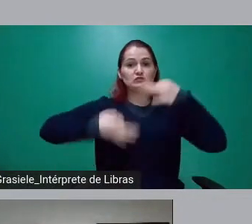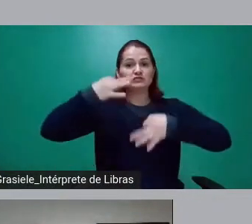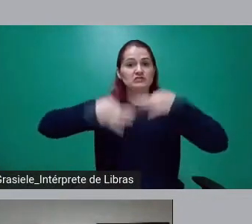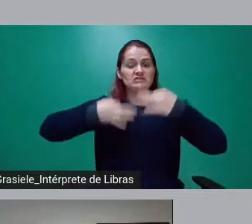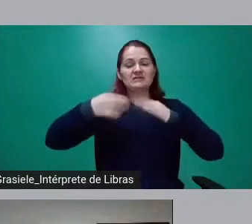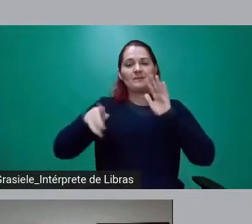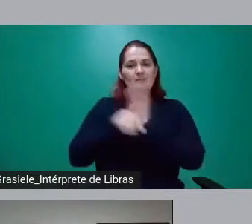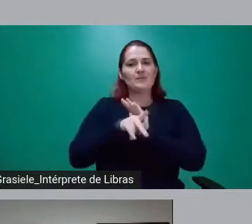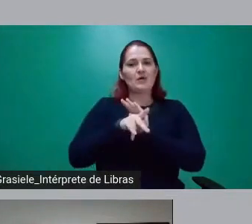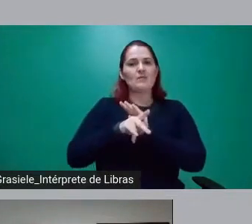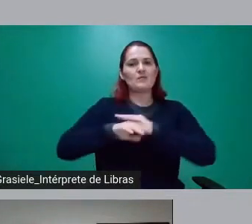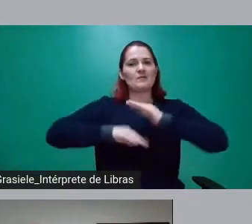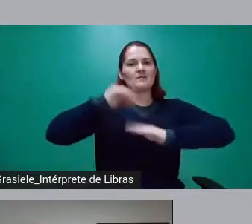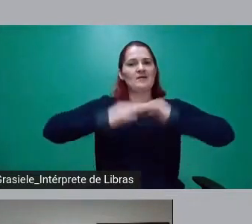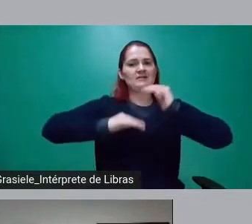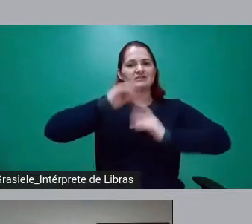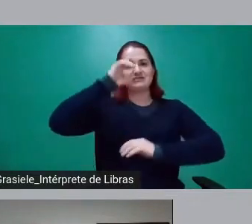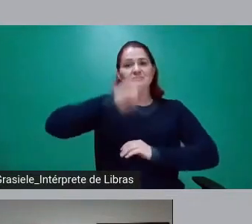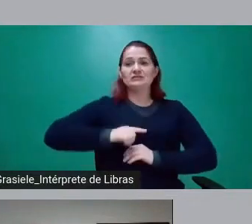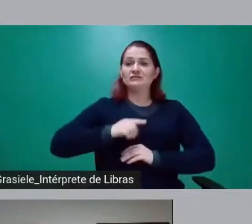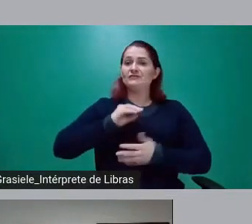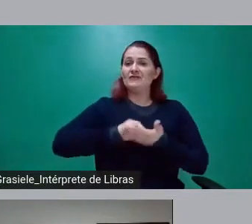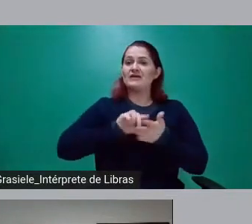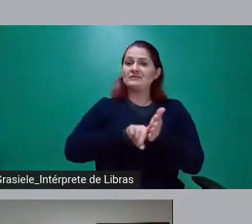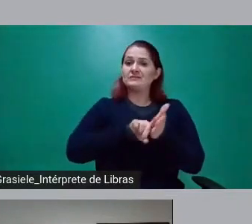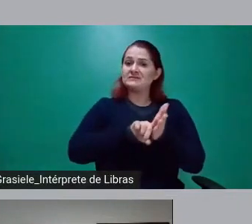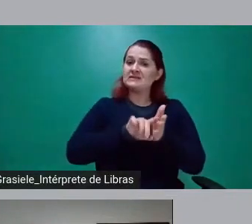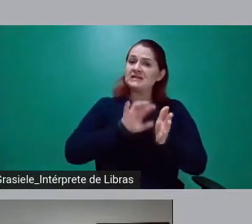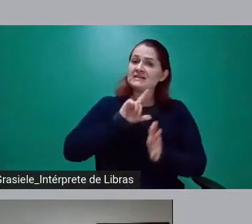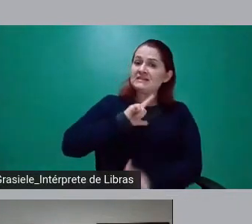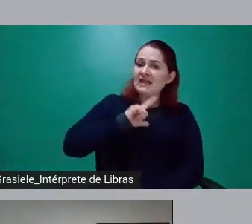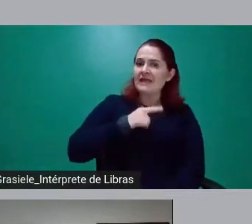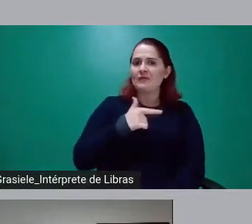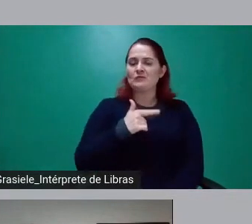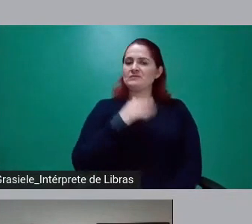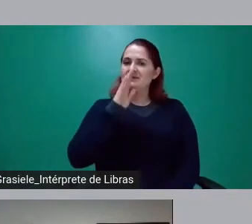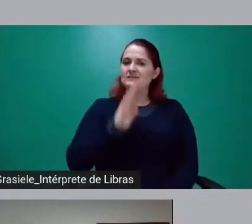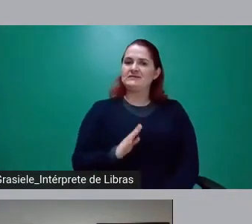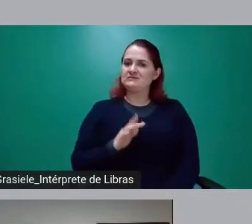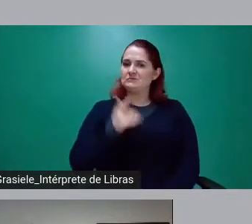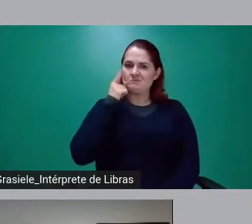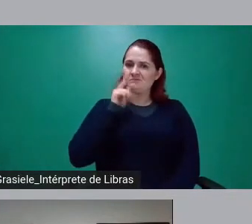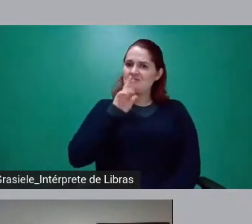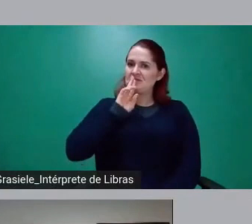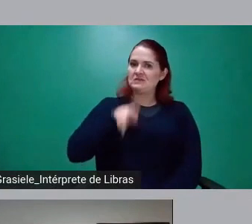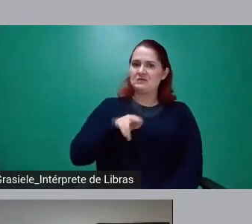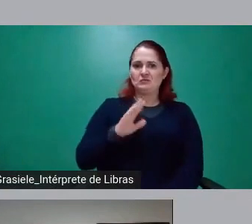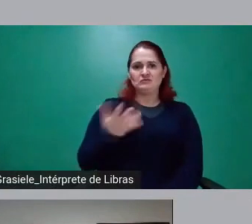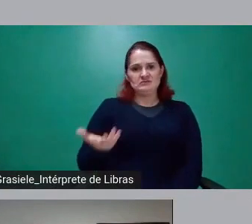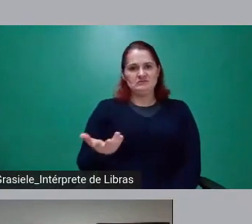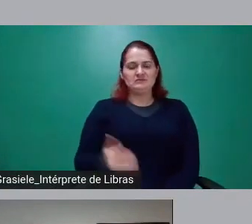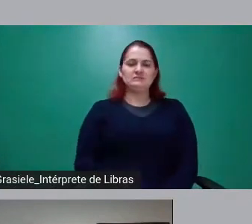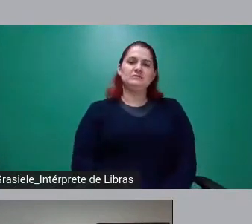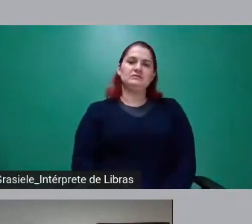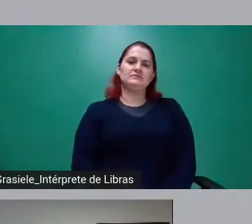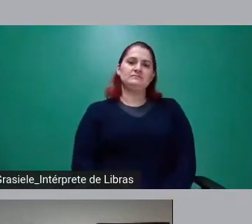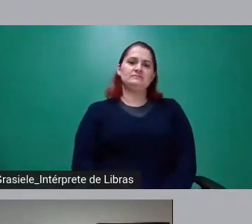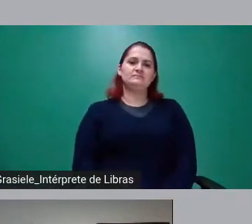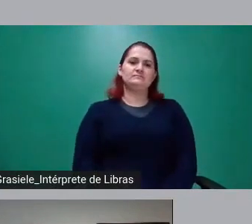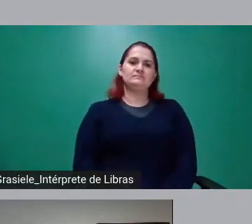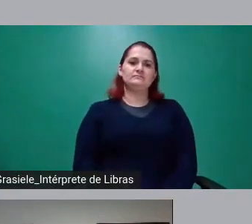Esse aí está para ser pesquisado. Eu não consigo responder com clareza na nossa